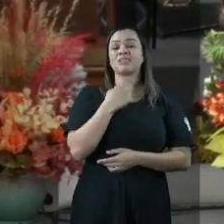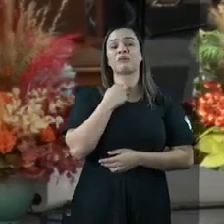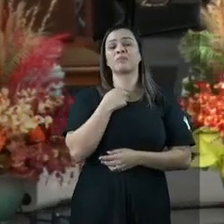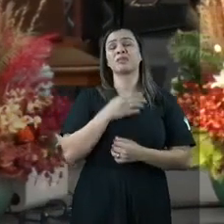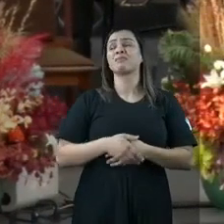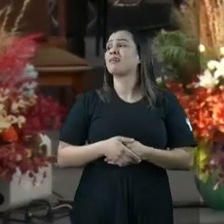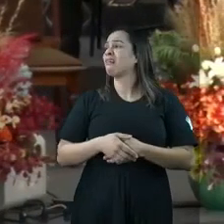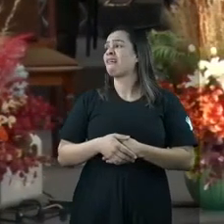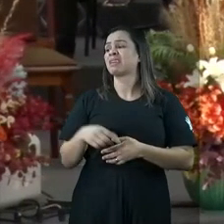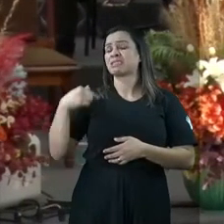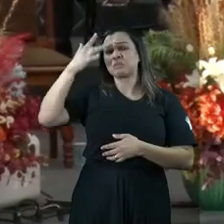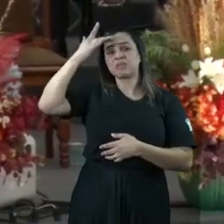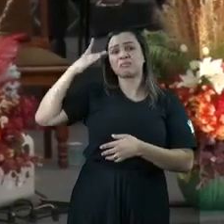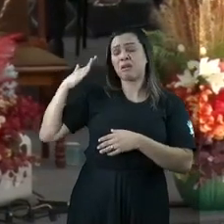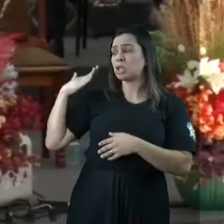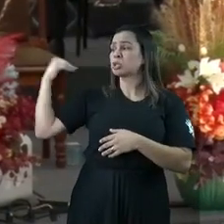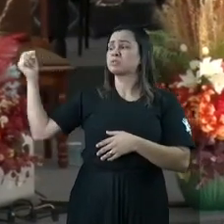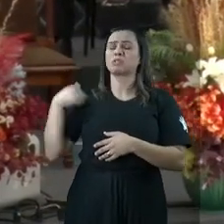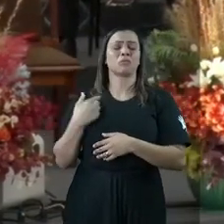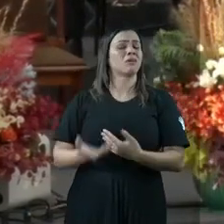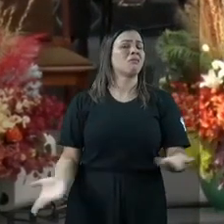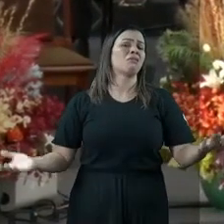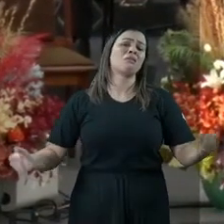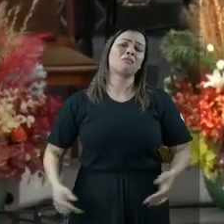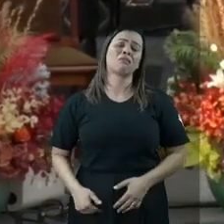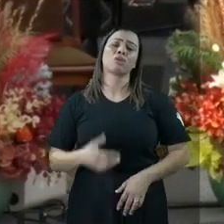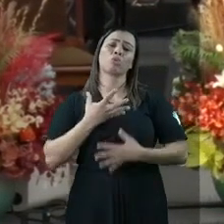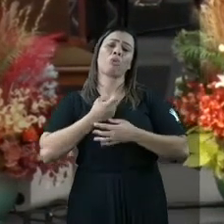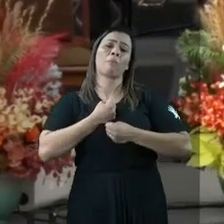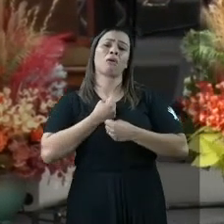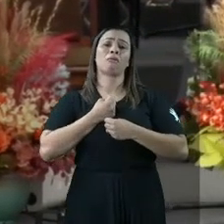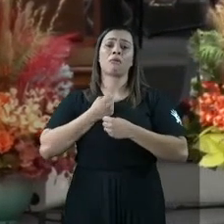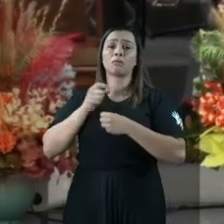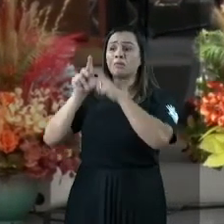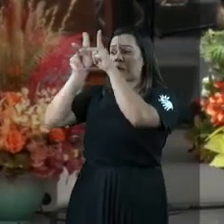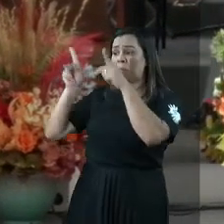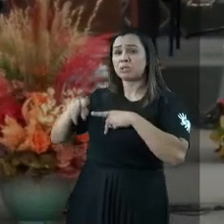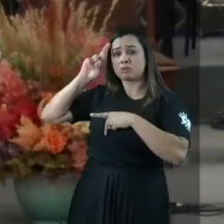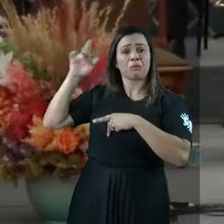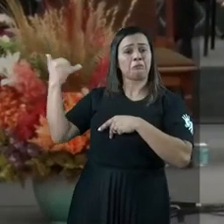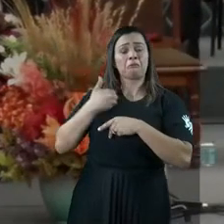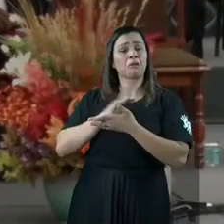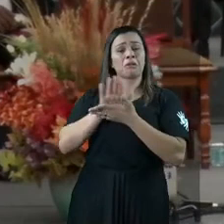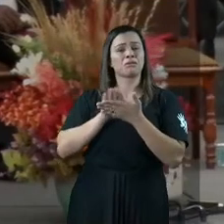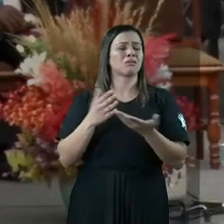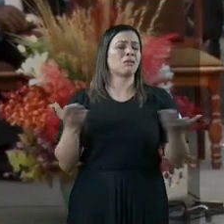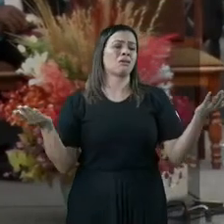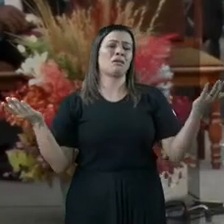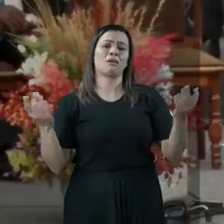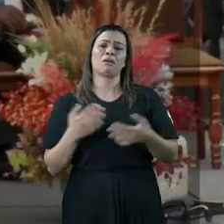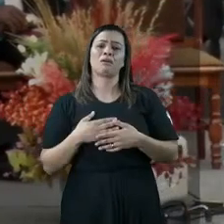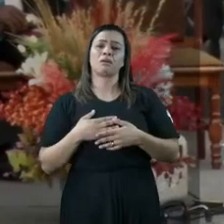deram oportunidade, não me cumprimentaram com a paz do Senhor, não me colocaram no cartaz